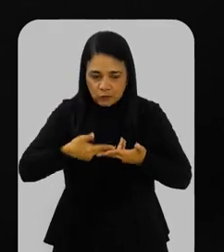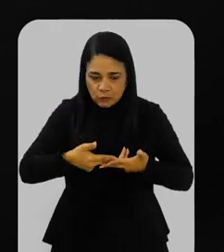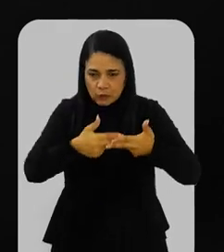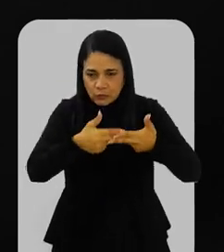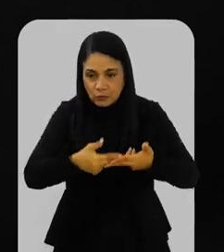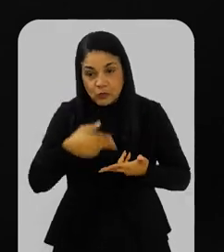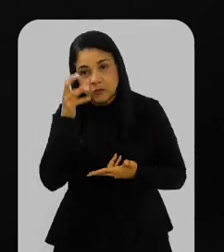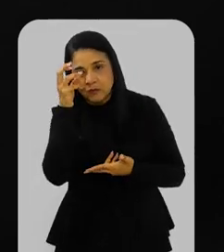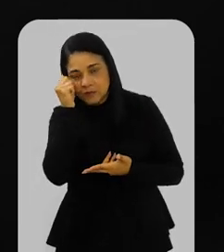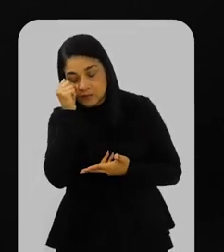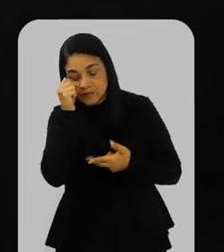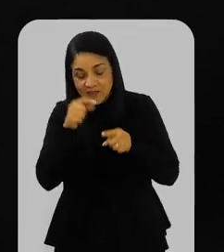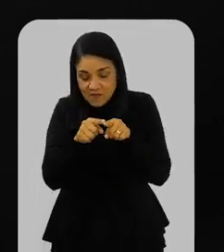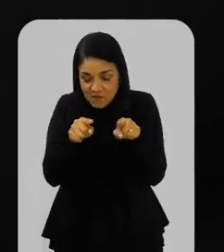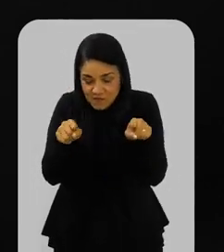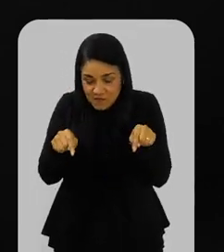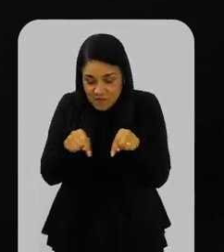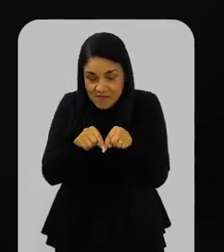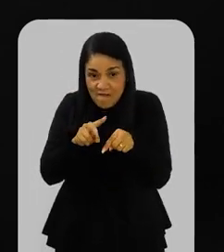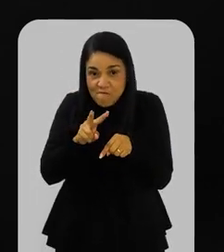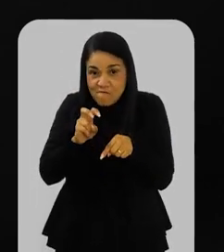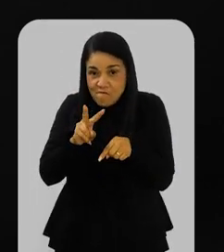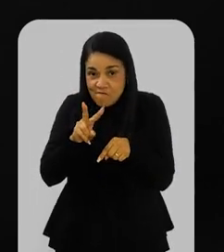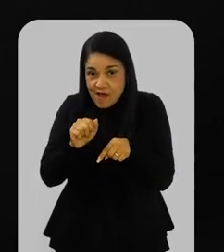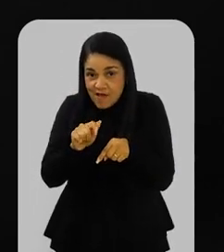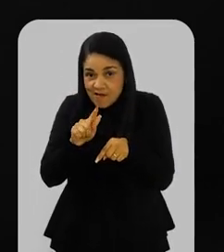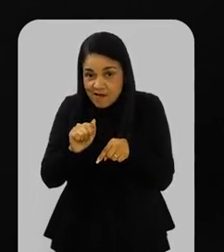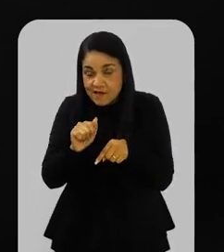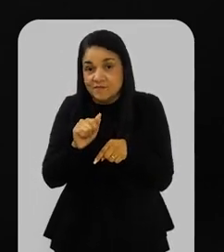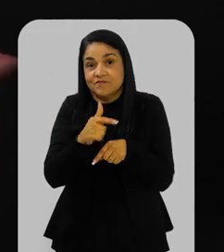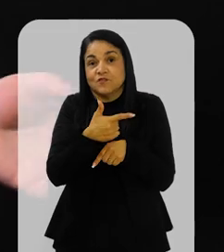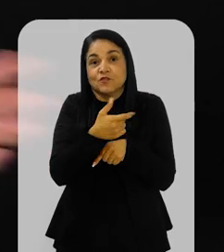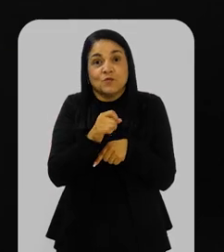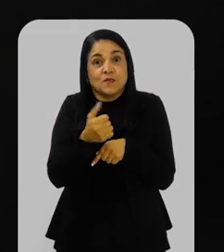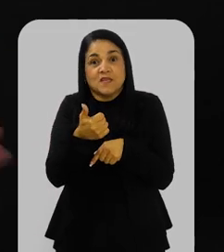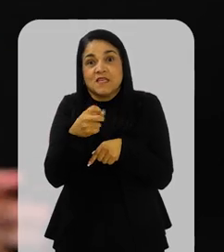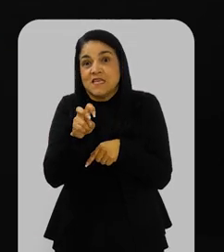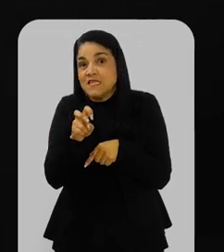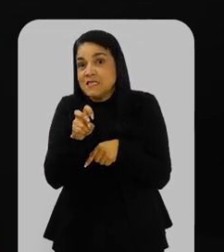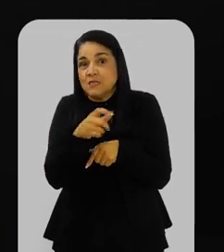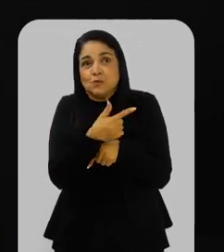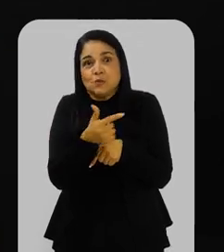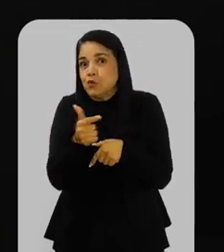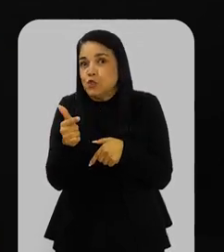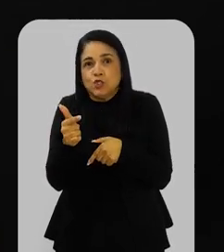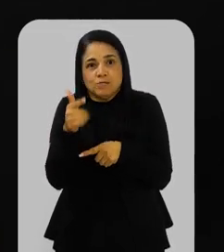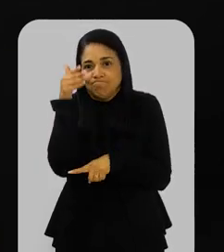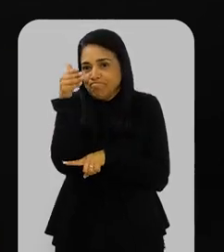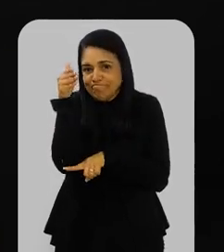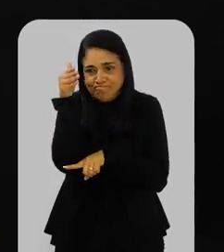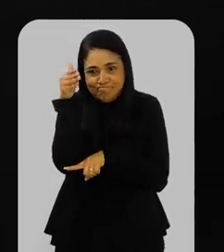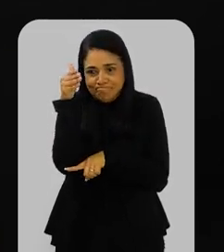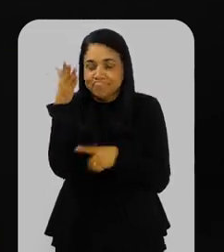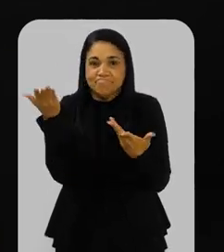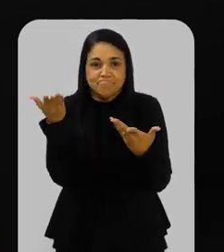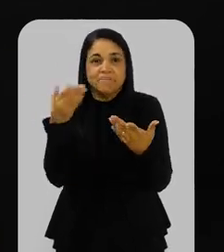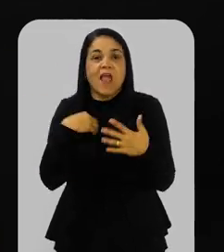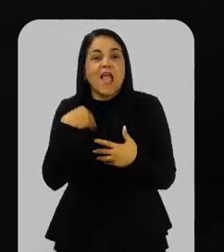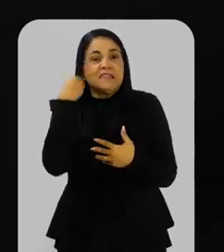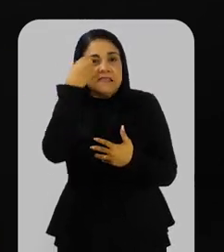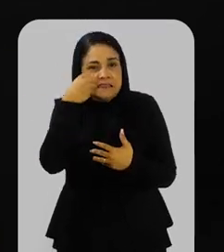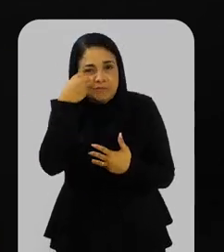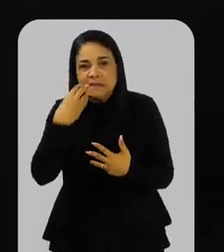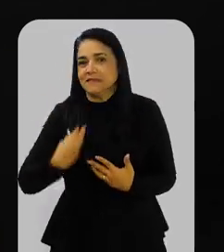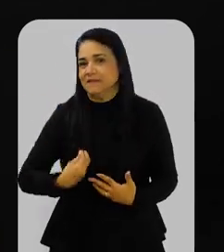rede. Fiquei numa vaga, numa varanda, em 2015, que não tinha lugar nenhum para ficar em Parintins mais.